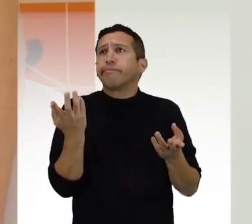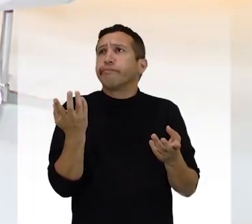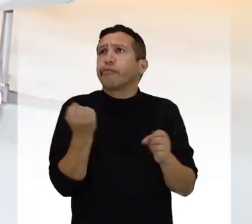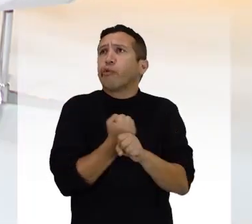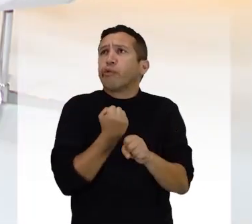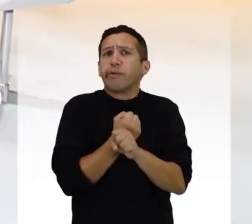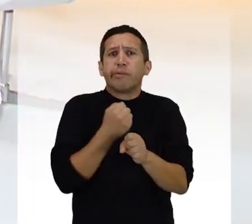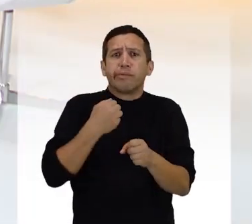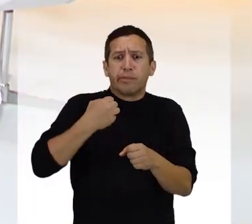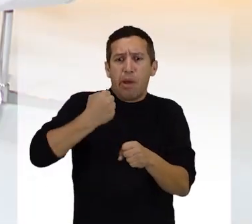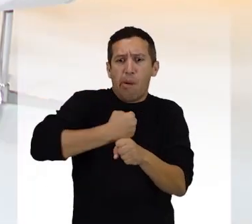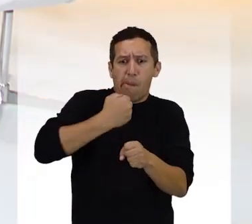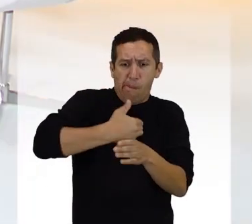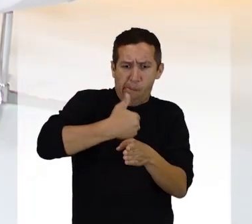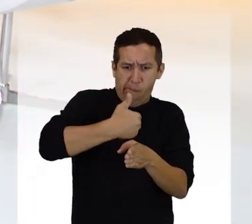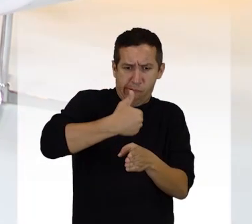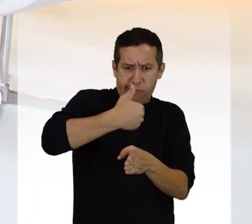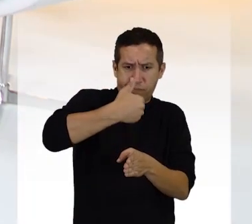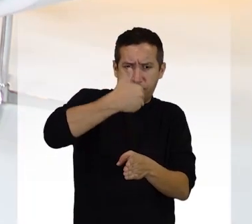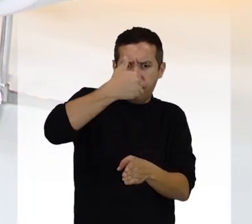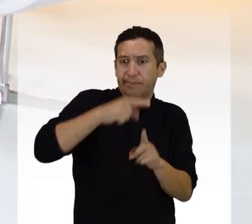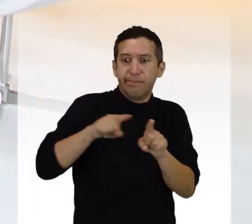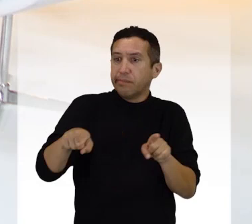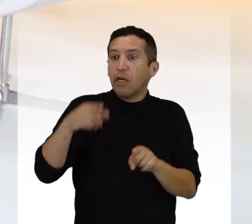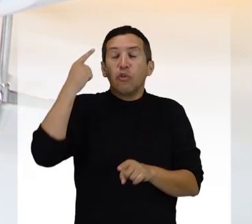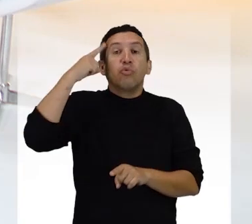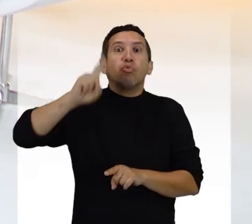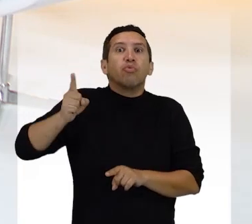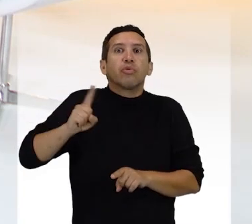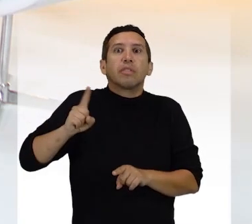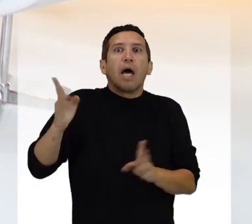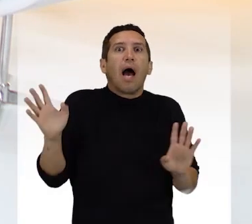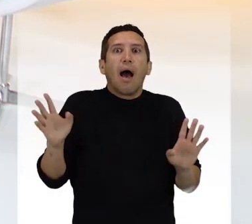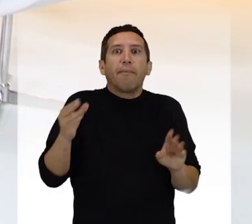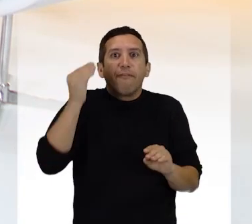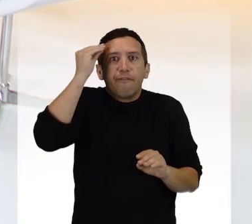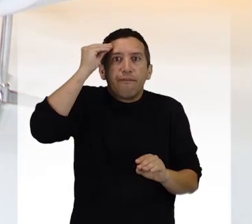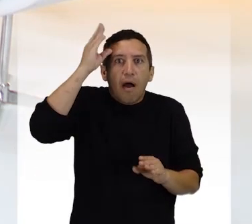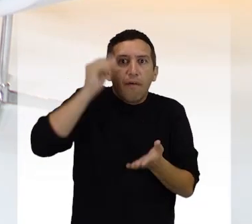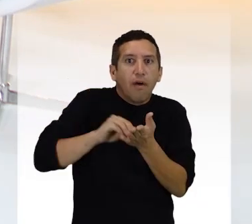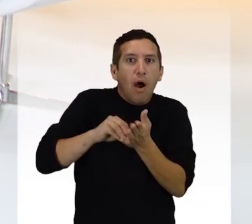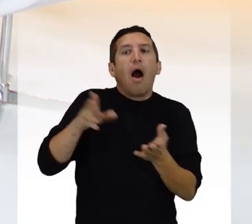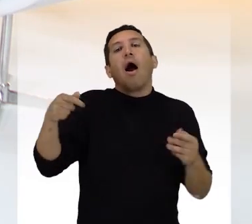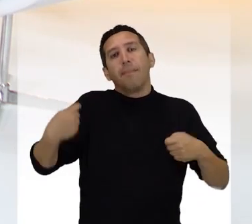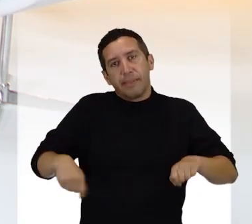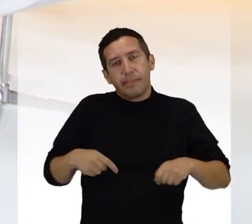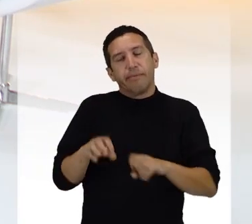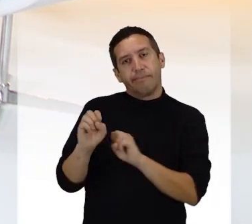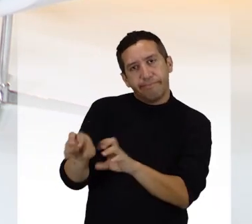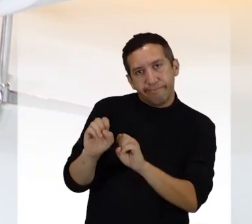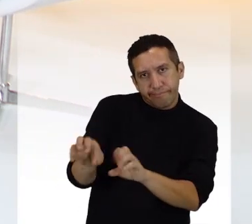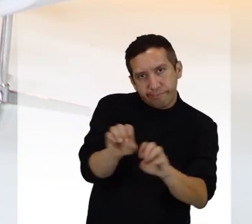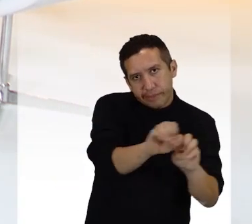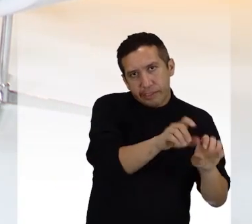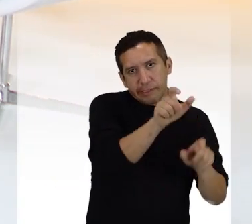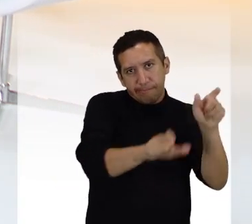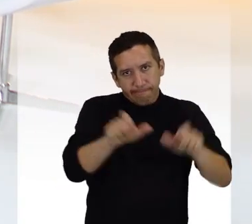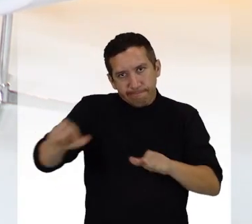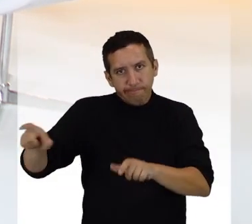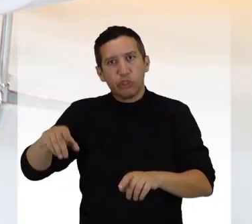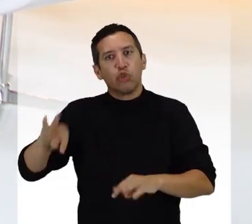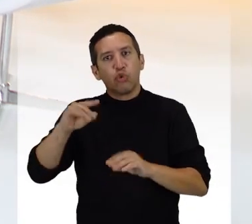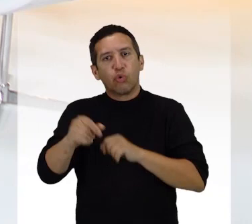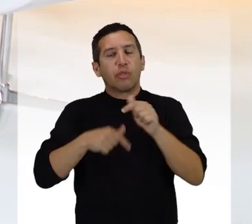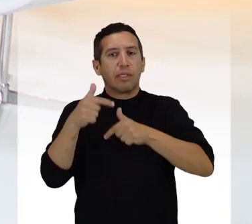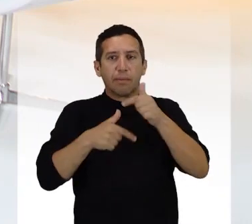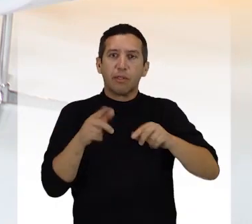pessoas da construção pesada, pessoa que vai construir como está acontecendo no Arcelor, um muro de contenção. Ele não é da área da barragem, ele não sabe